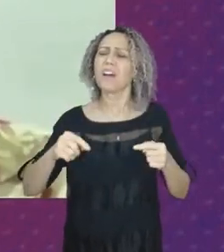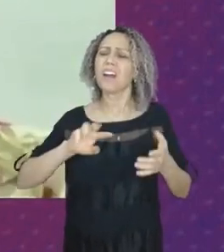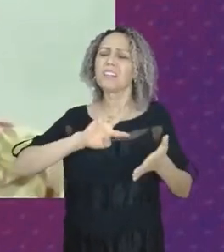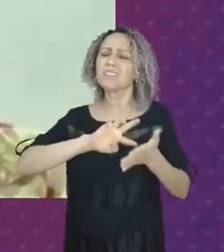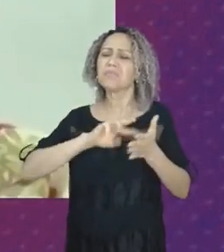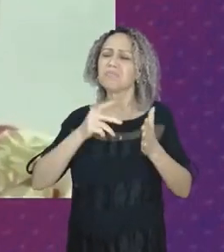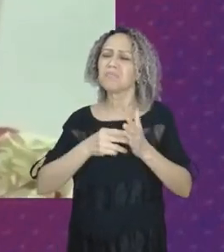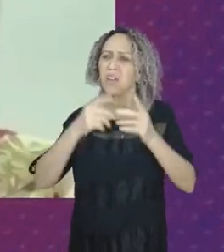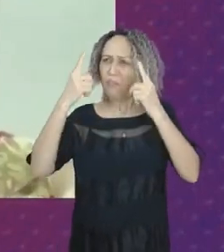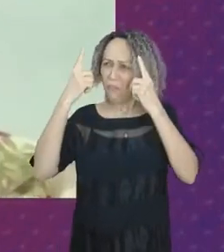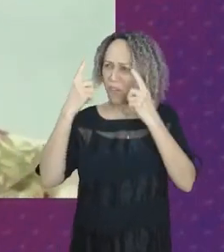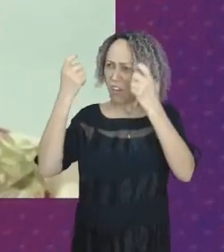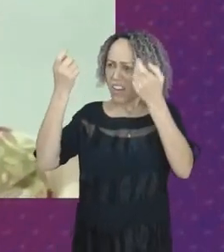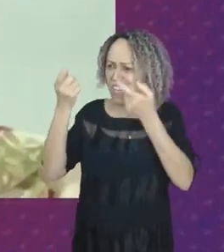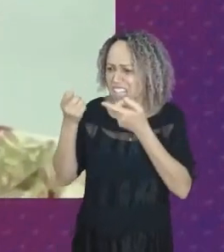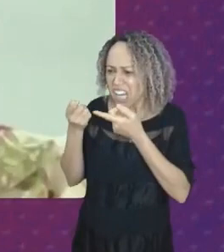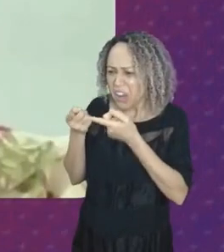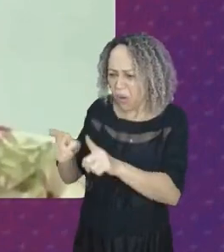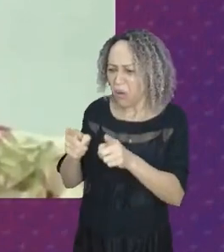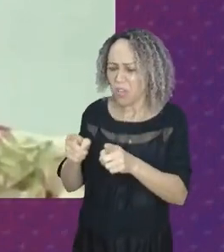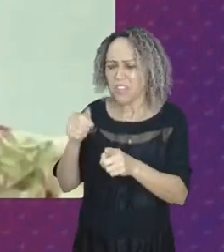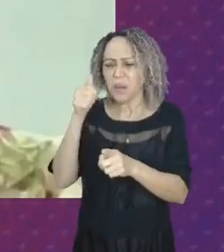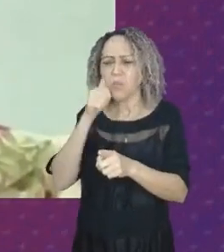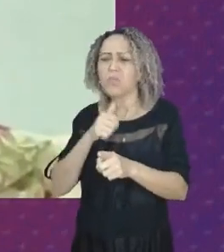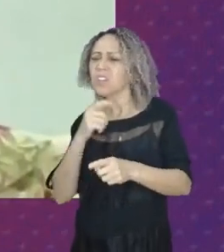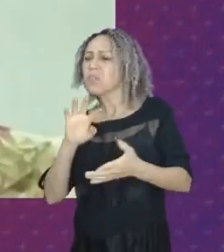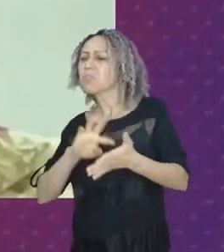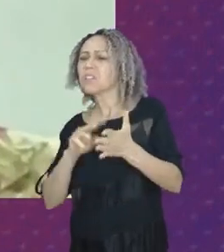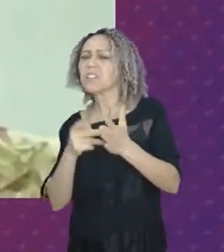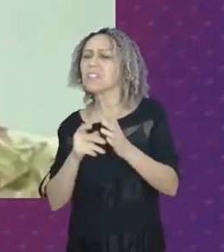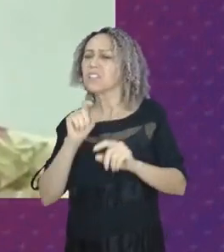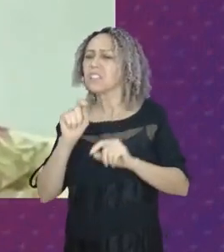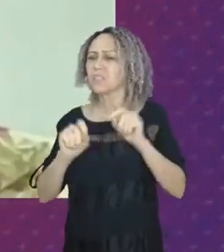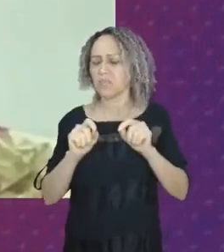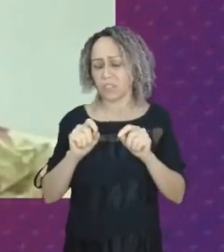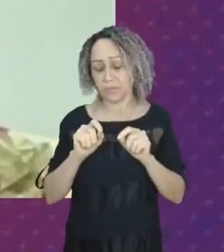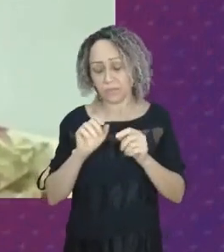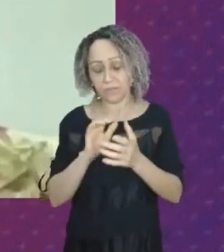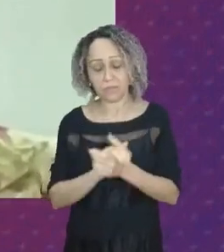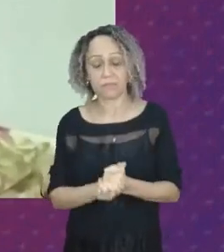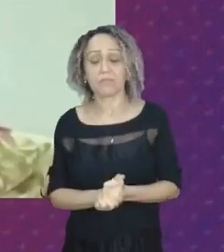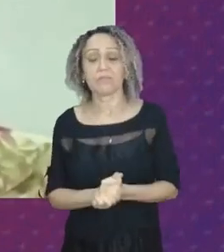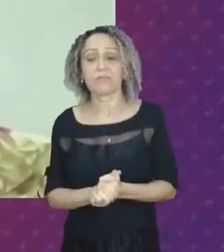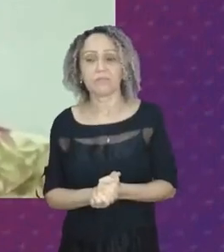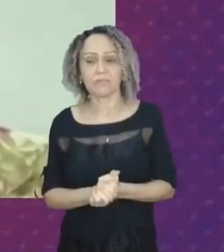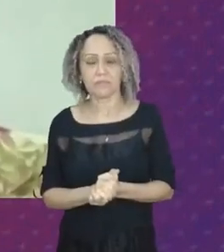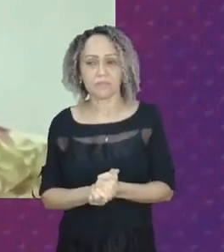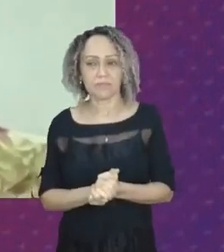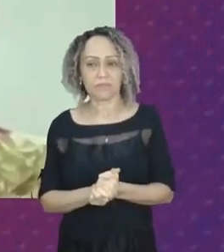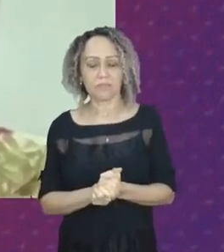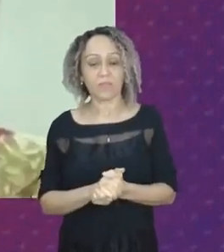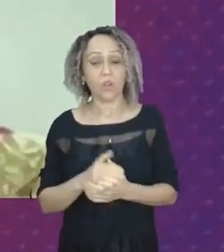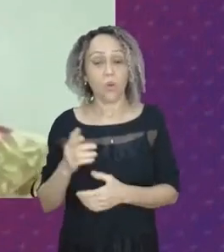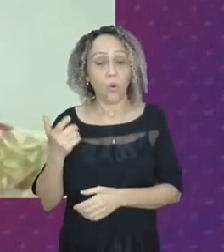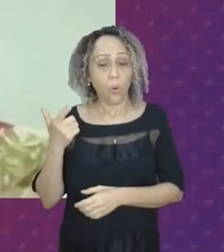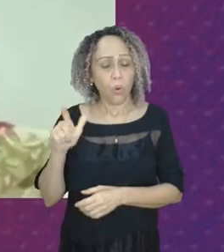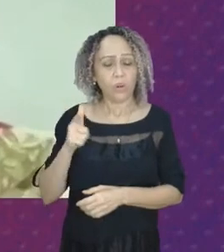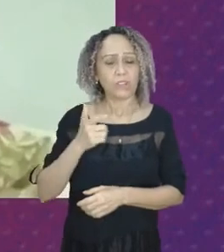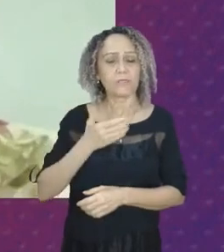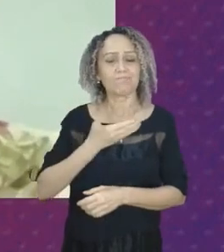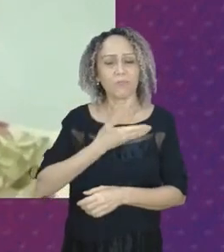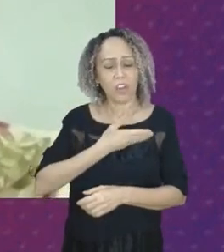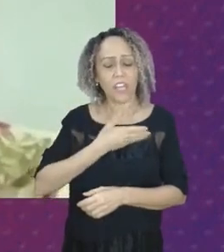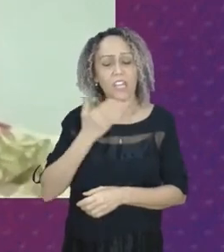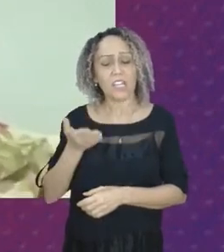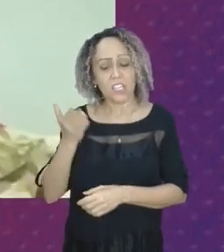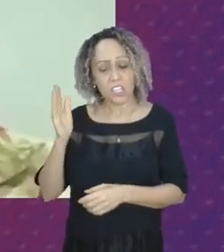A nossa ex e eterna ministra Eleonora Menicucci já tratou dessa questão aqui no programa Elas por Elas, e eu